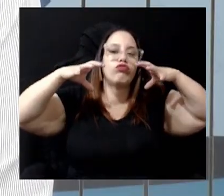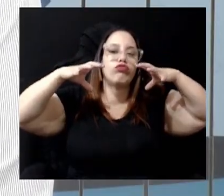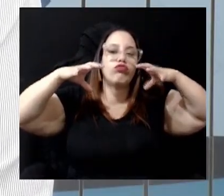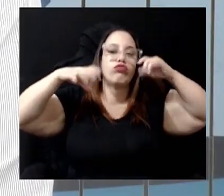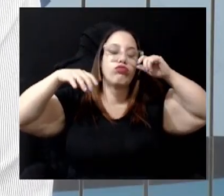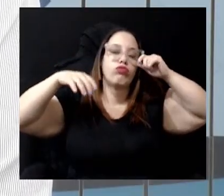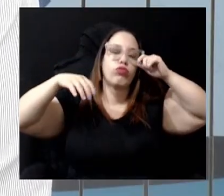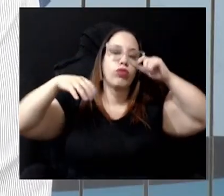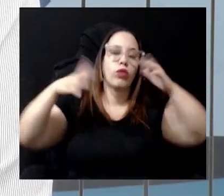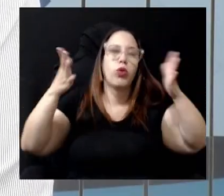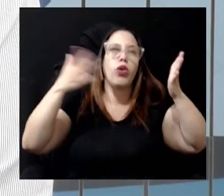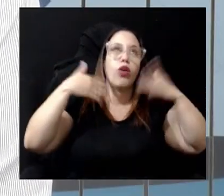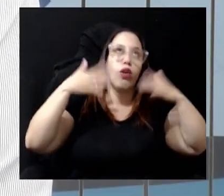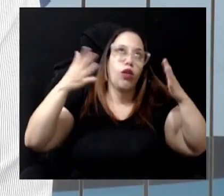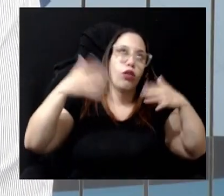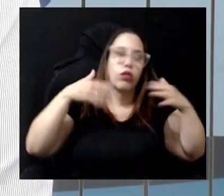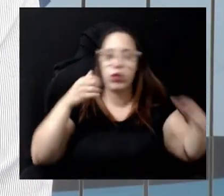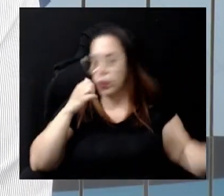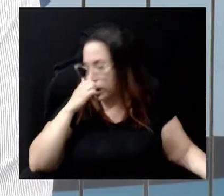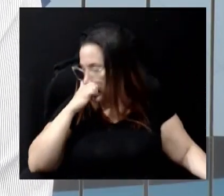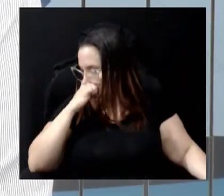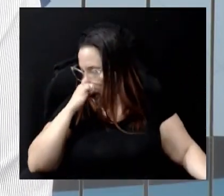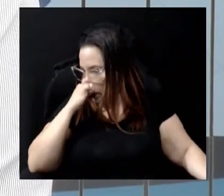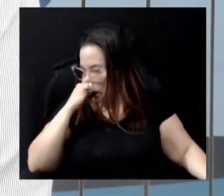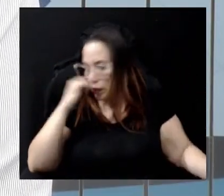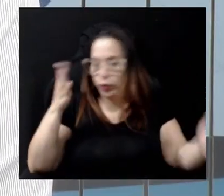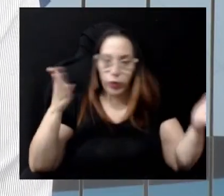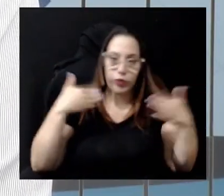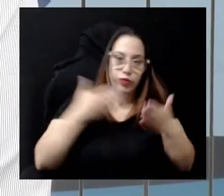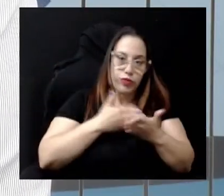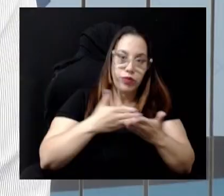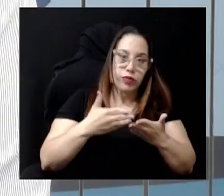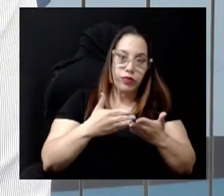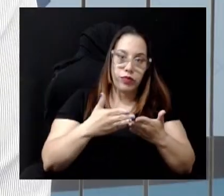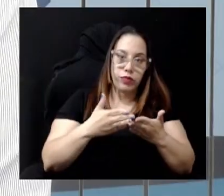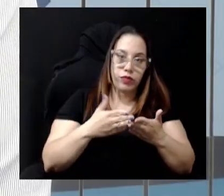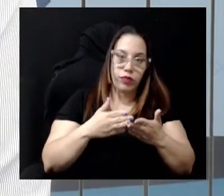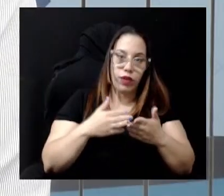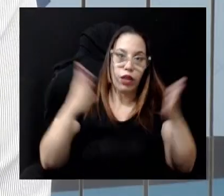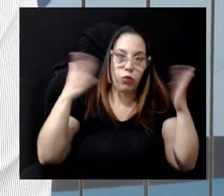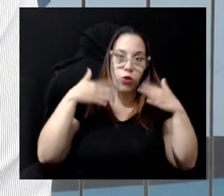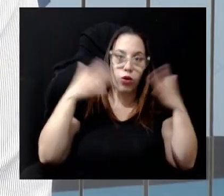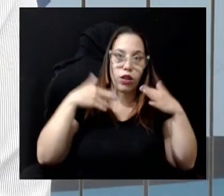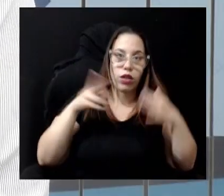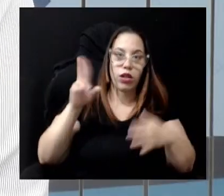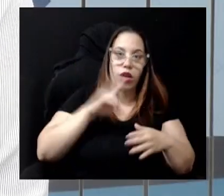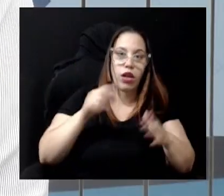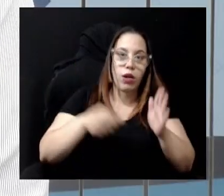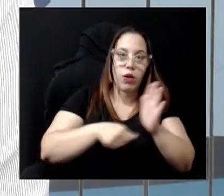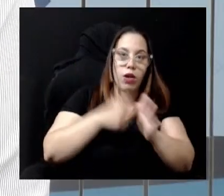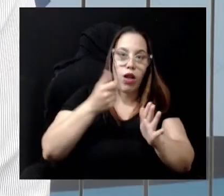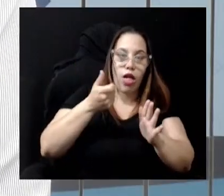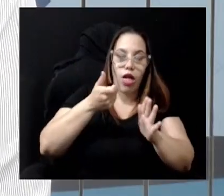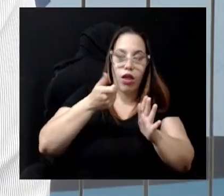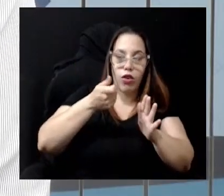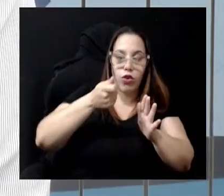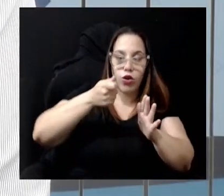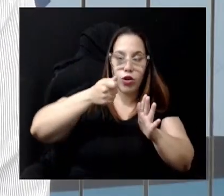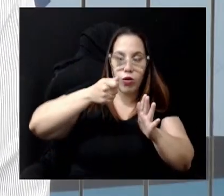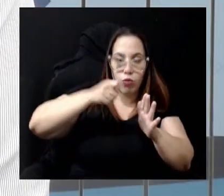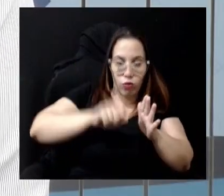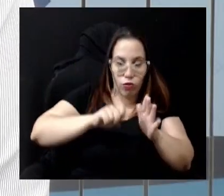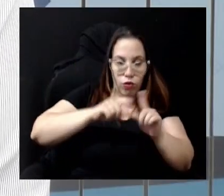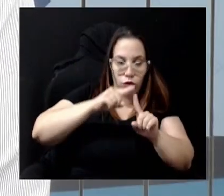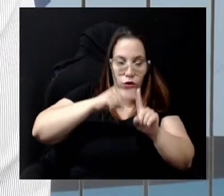quente, embora ainda não estejamos no verão, estamos caminhando para ele, mas está muito quente, a primeira coisa é diminuir a intensidade do calor